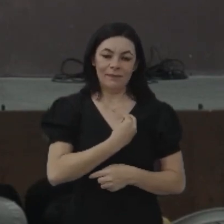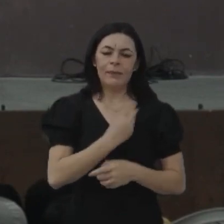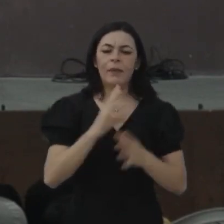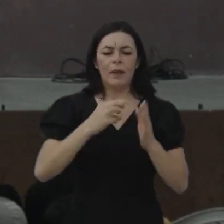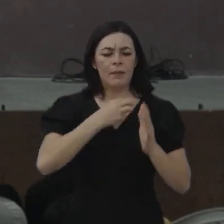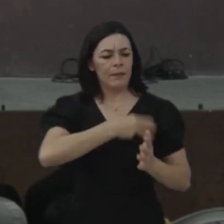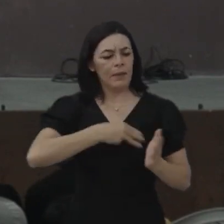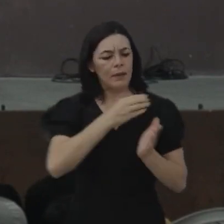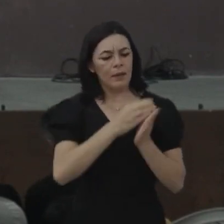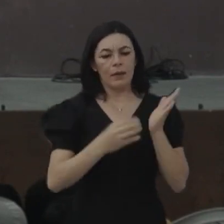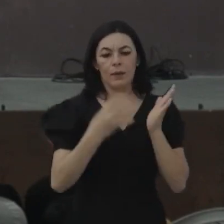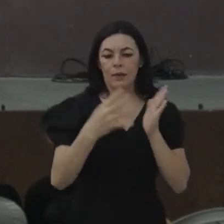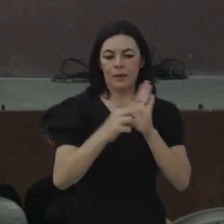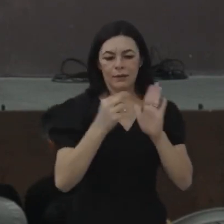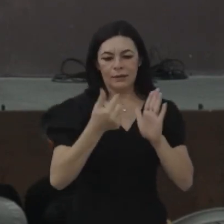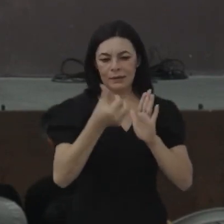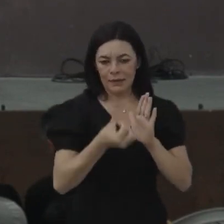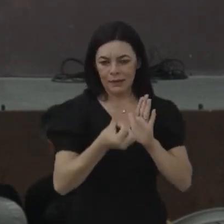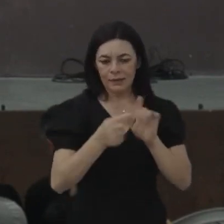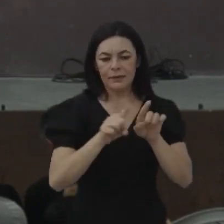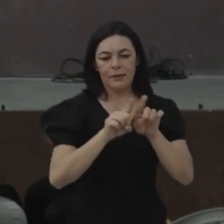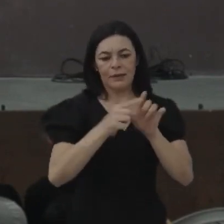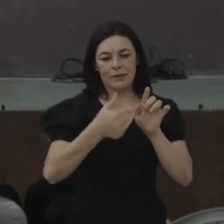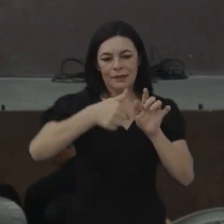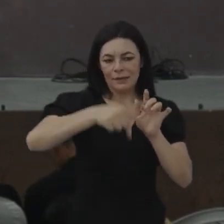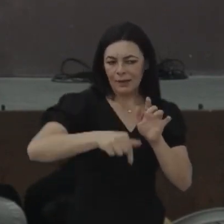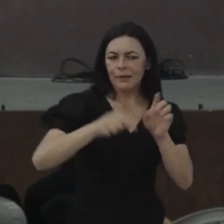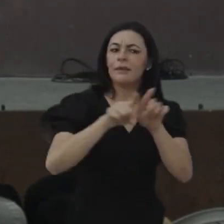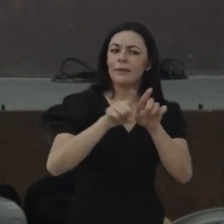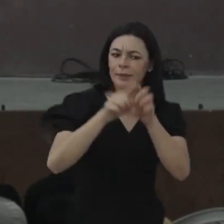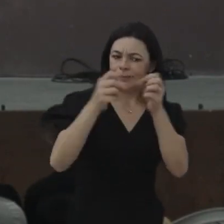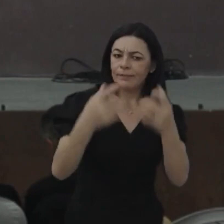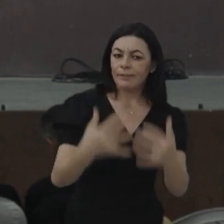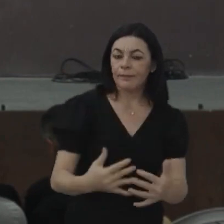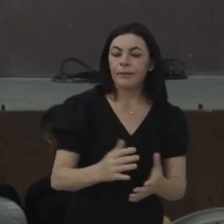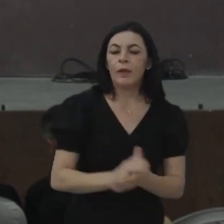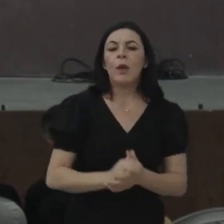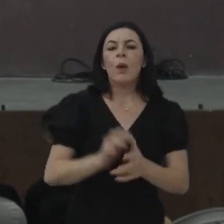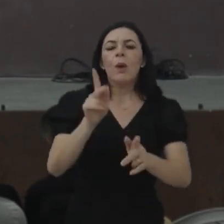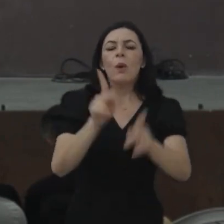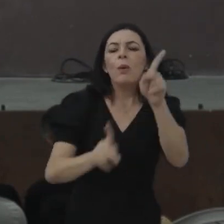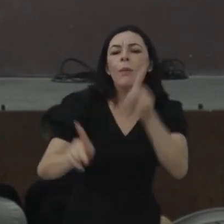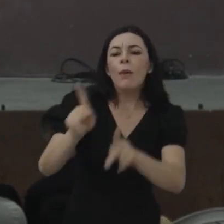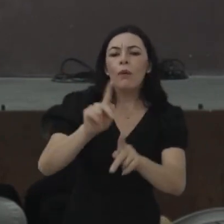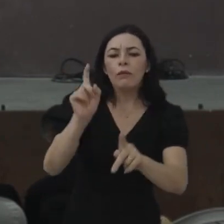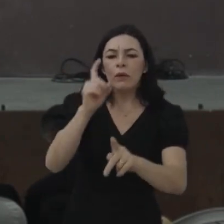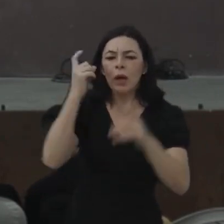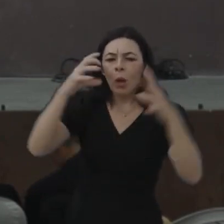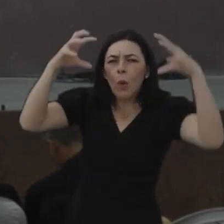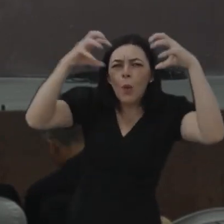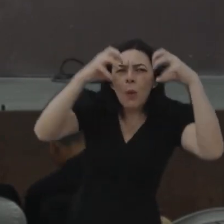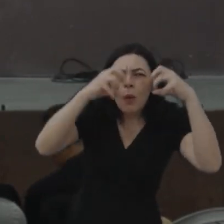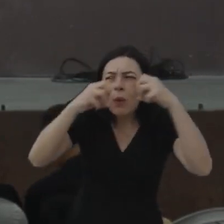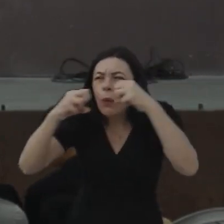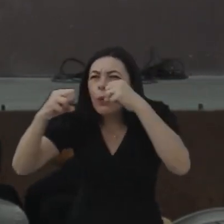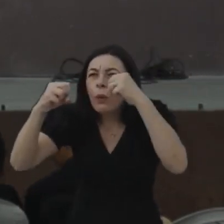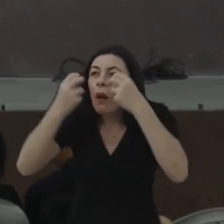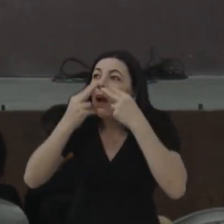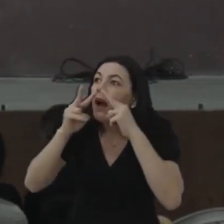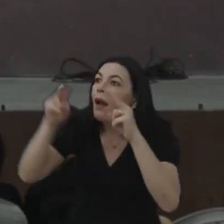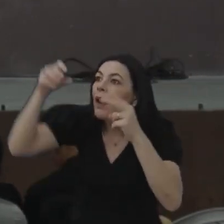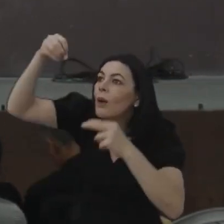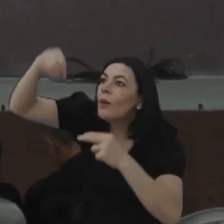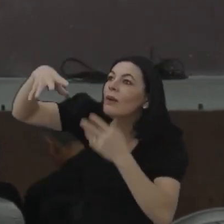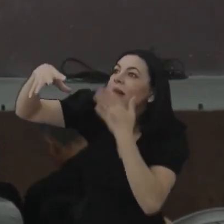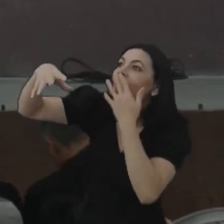Mateus capítulo 4, verso 16 e 17, diz assim: o povo que vivia em trevas viu uma grande